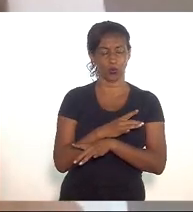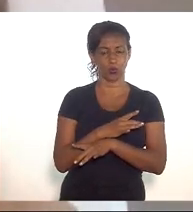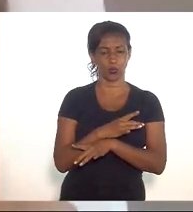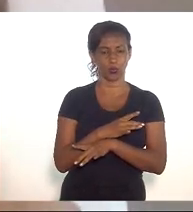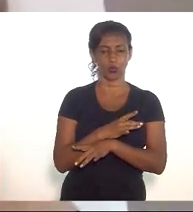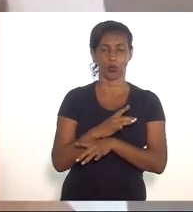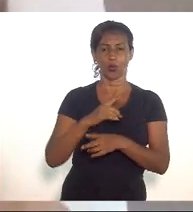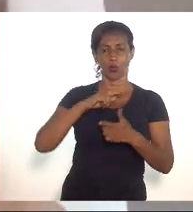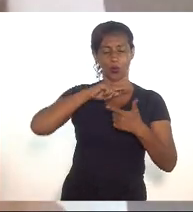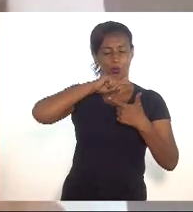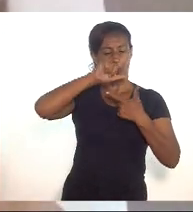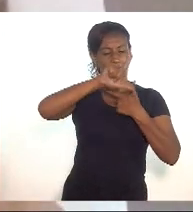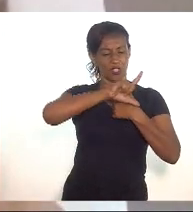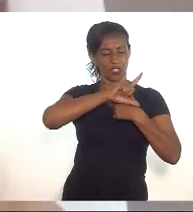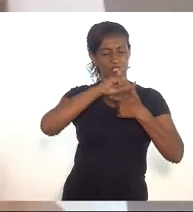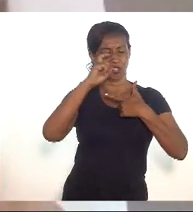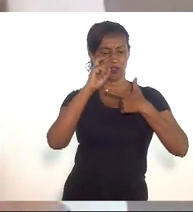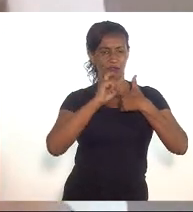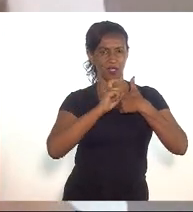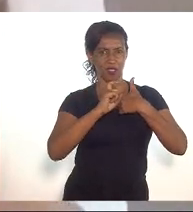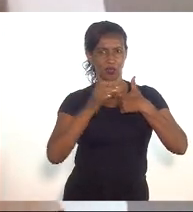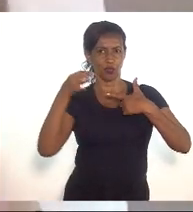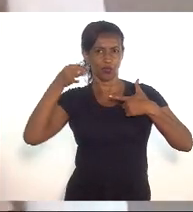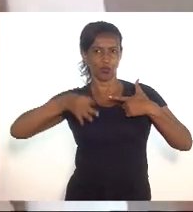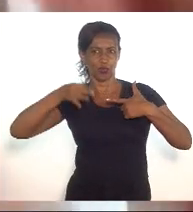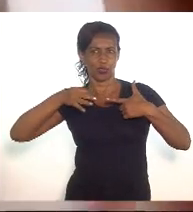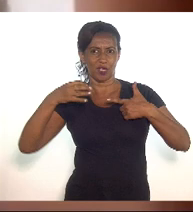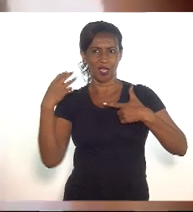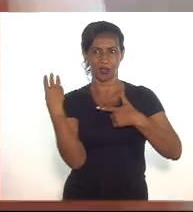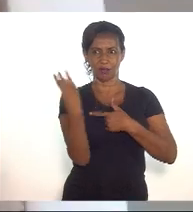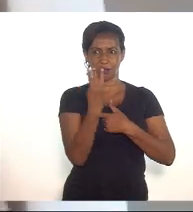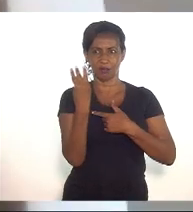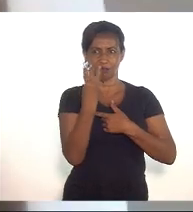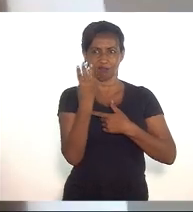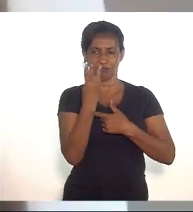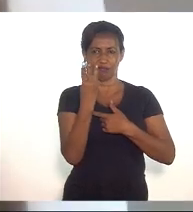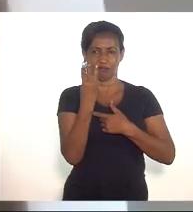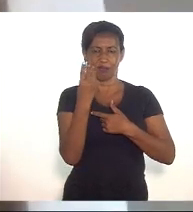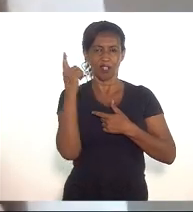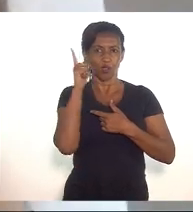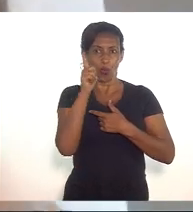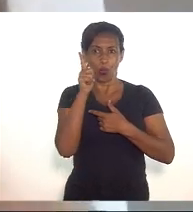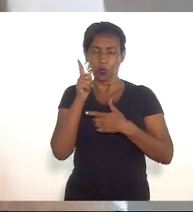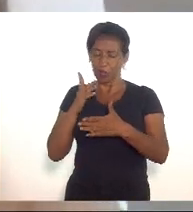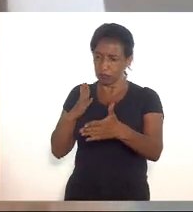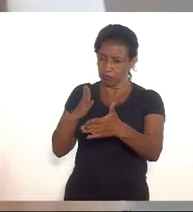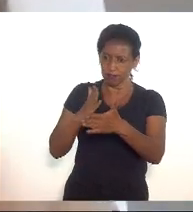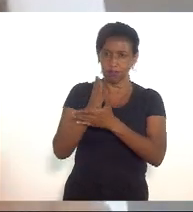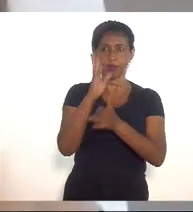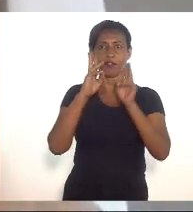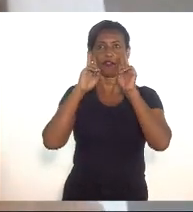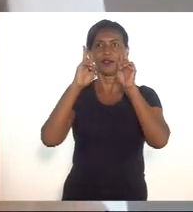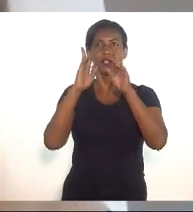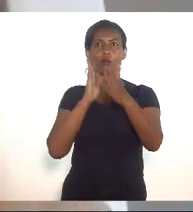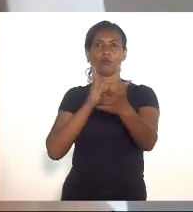Legislativo e Poder Judiciário, para que a gente consiga avançar e olhar para frente.